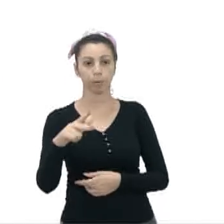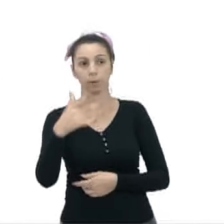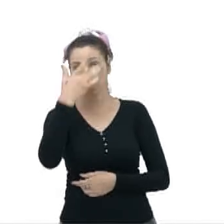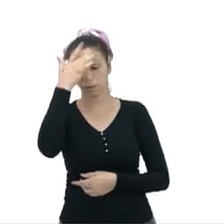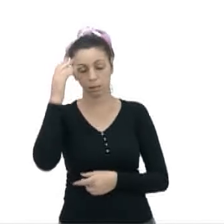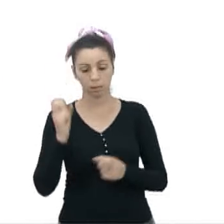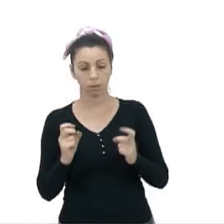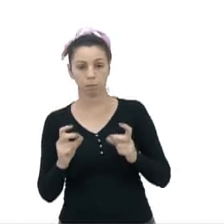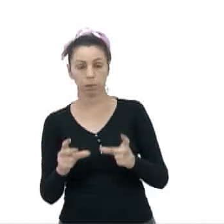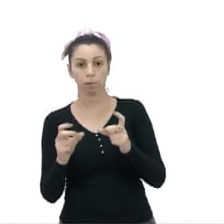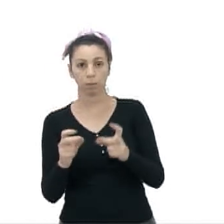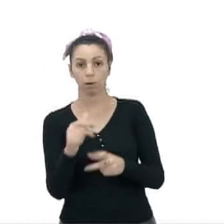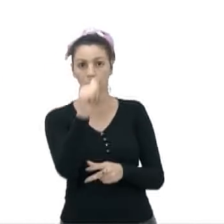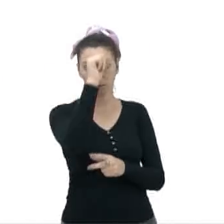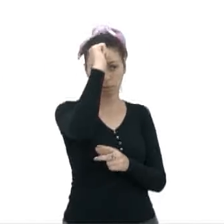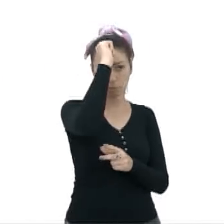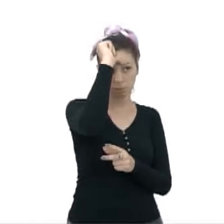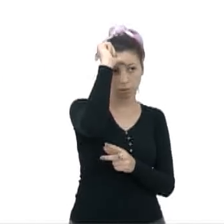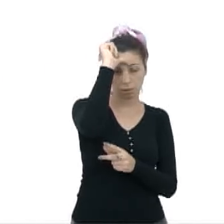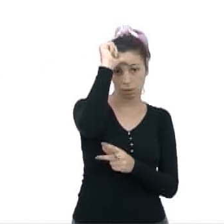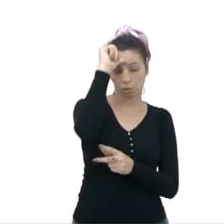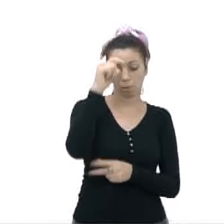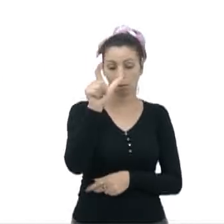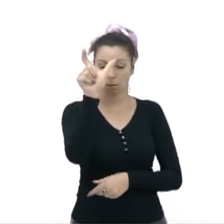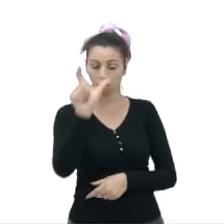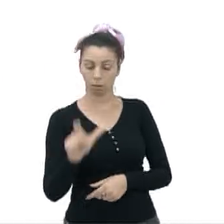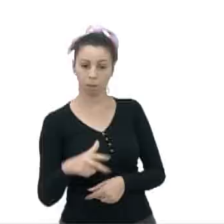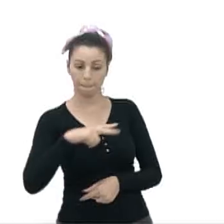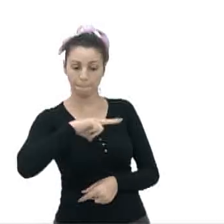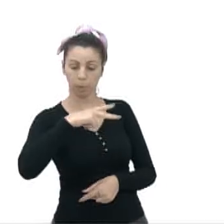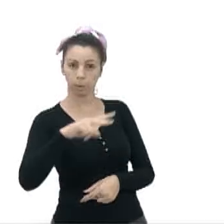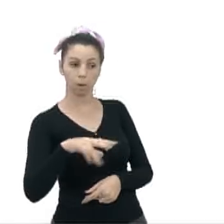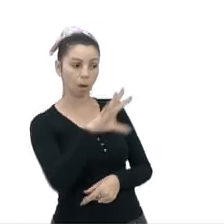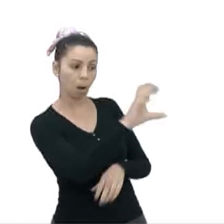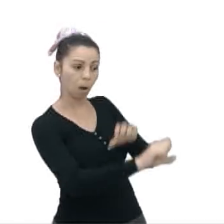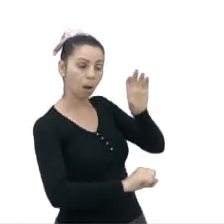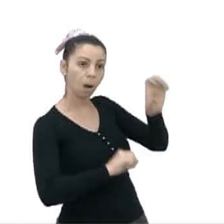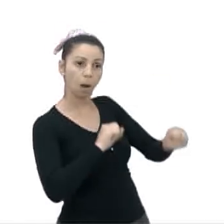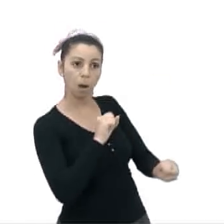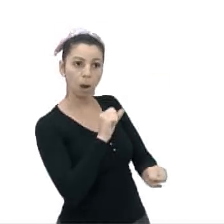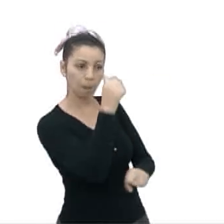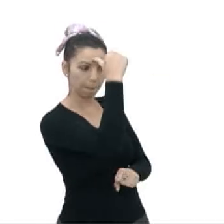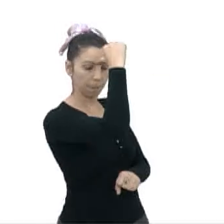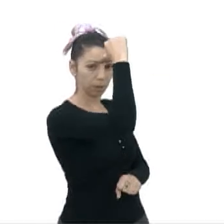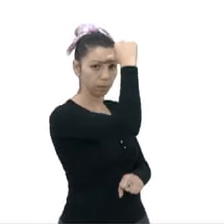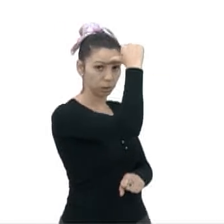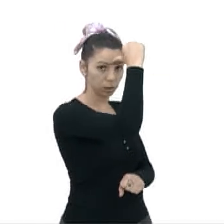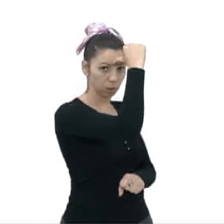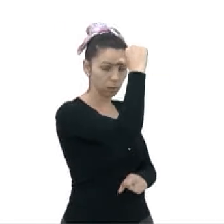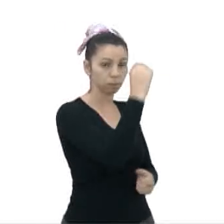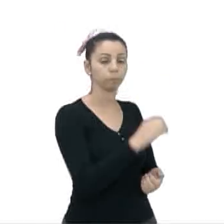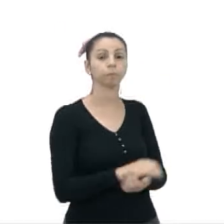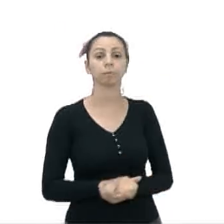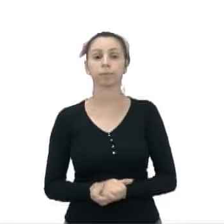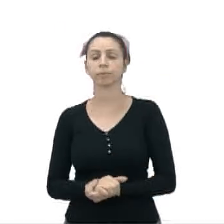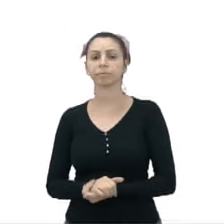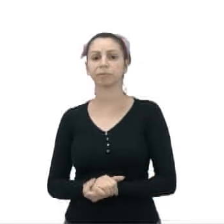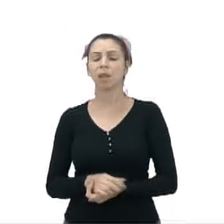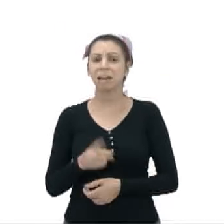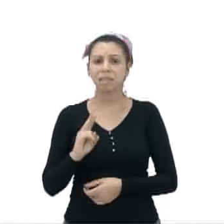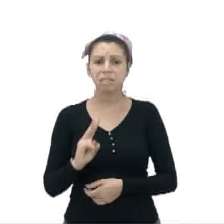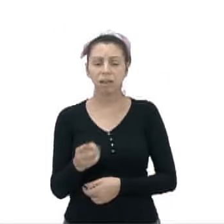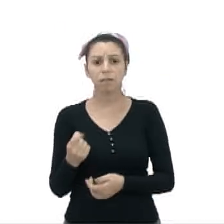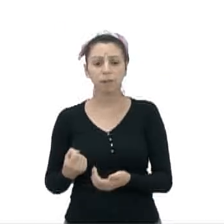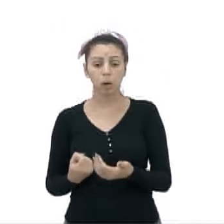um anfitrião indiano. Então, é um português indo buscar as mercadorias direto na fonte. Como eu falei para vocês, sempre quando você vai